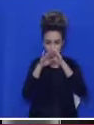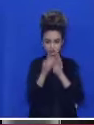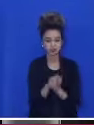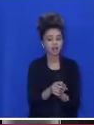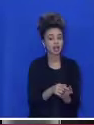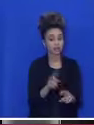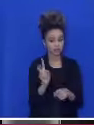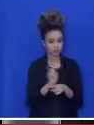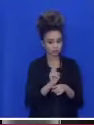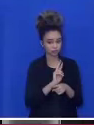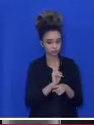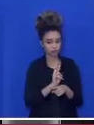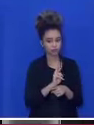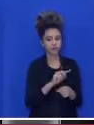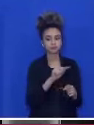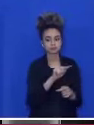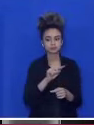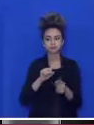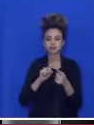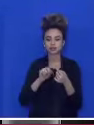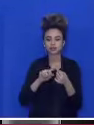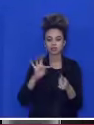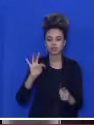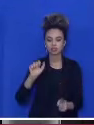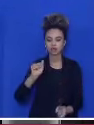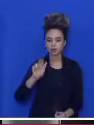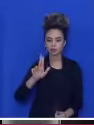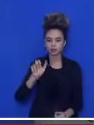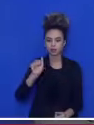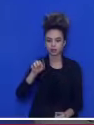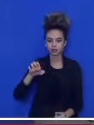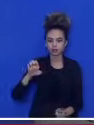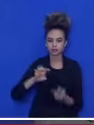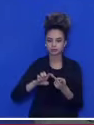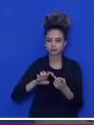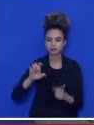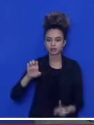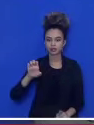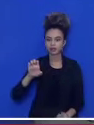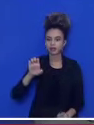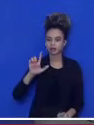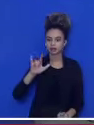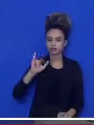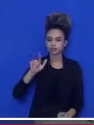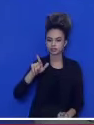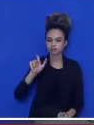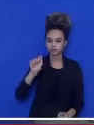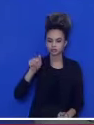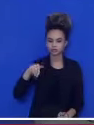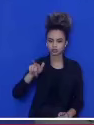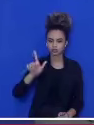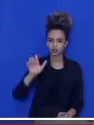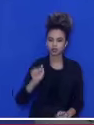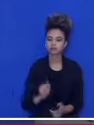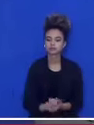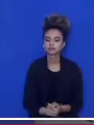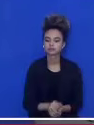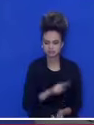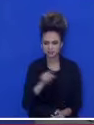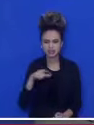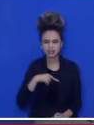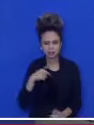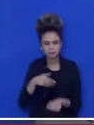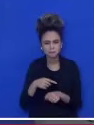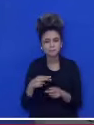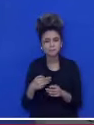perto por nossas auditoras, a Tawane da Silva e a Elisângela da Silva. Você tem mais uma chance de ganhar na Dupla Sena. Fique